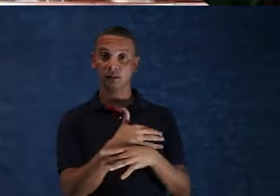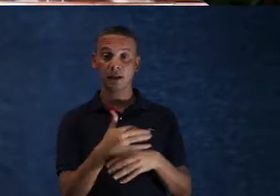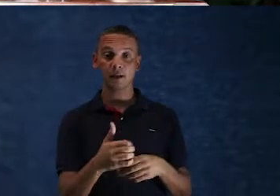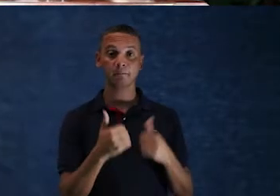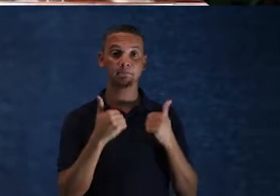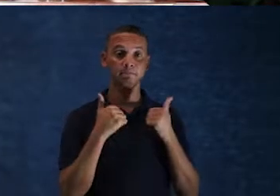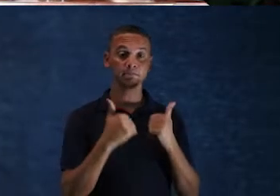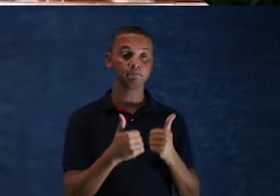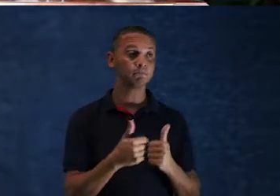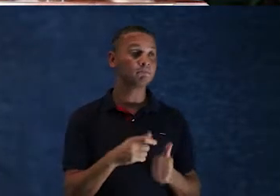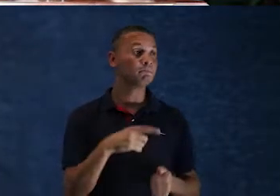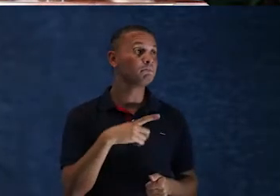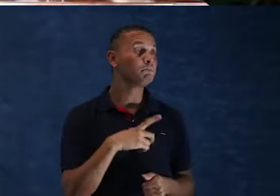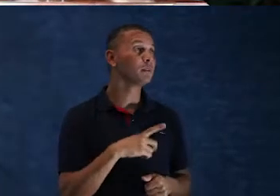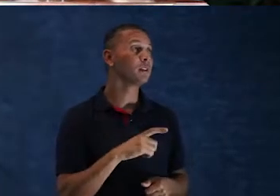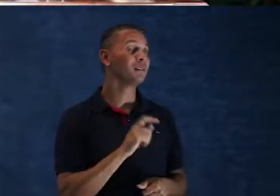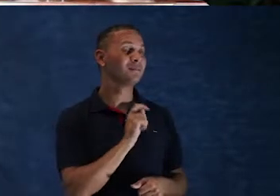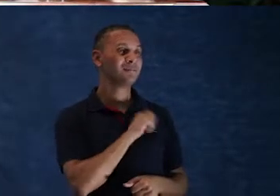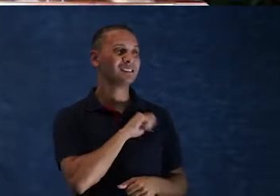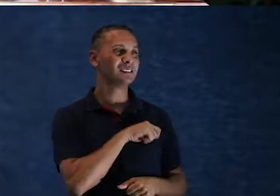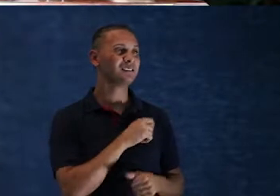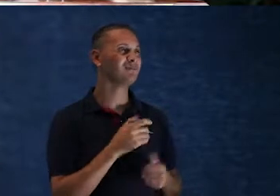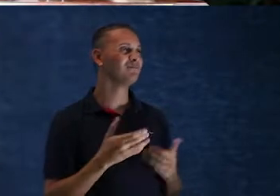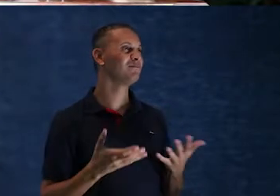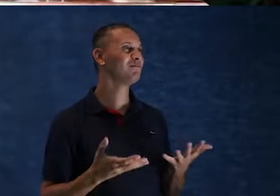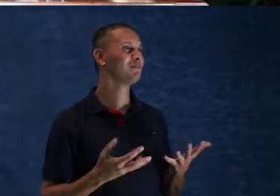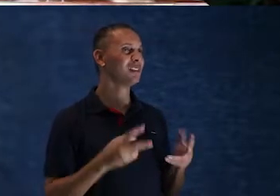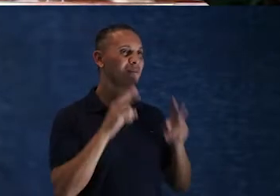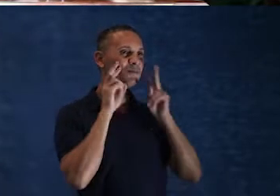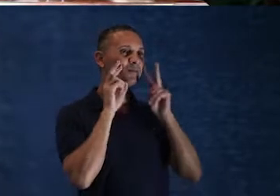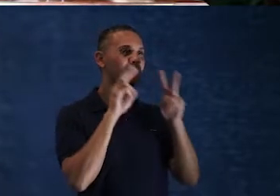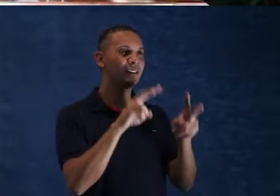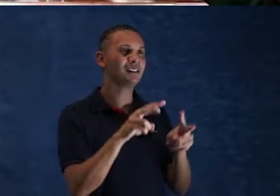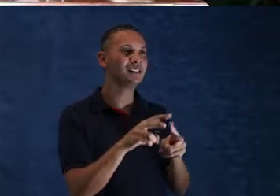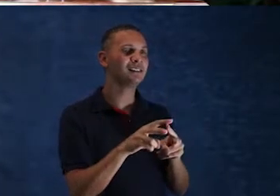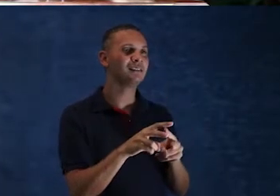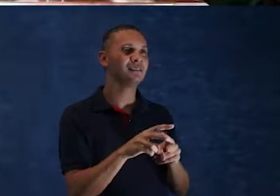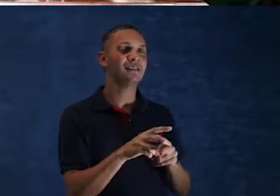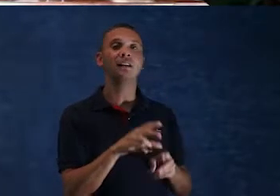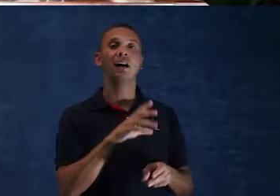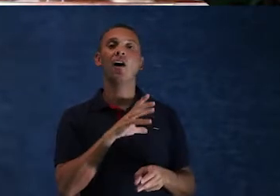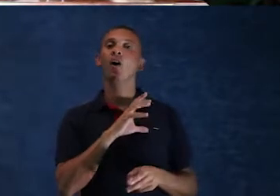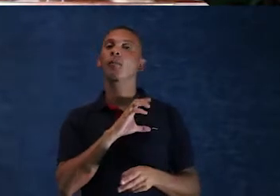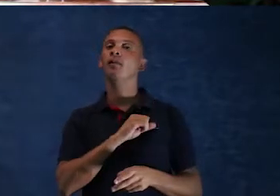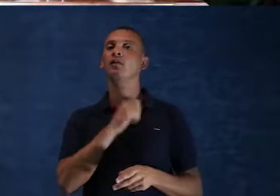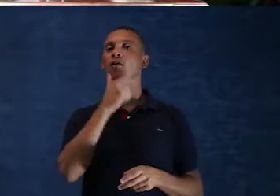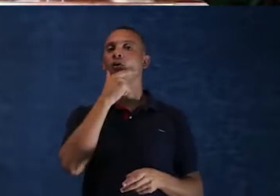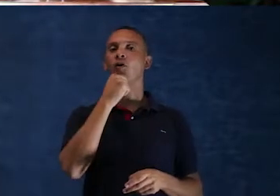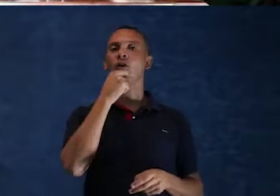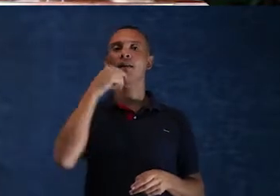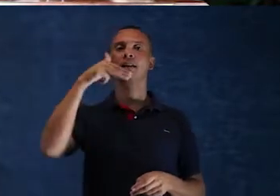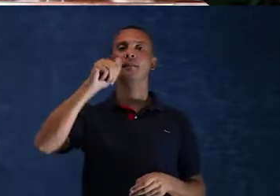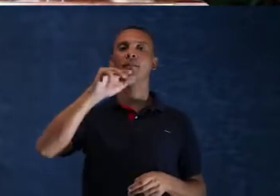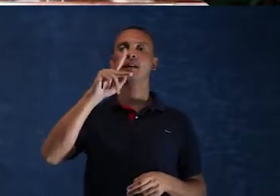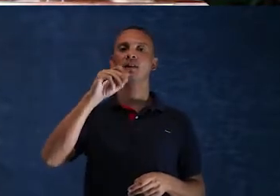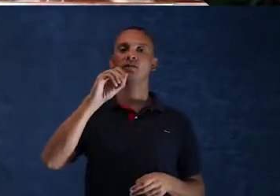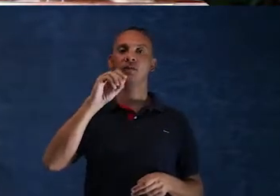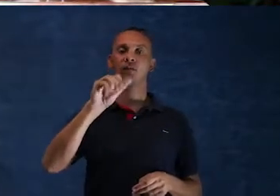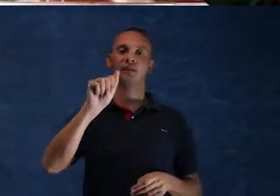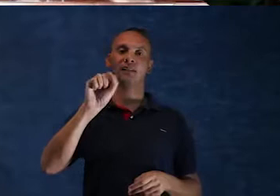contraponto cruel, como no espelho partido, é revelada desde os romances de Machado de Assis e as crônicas do João do